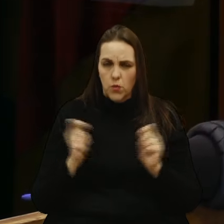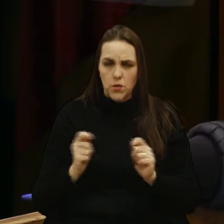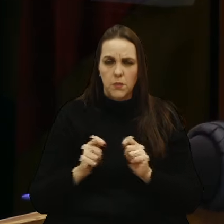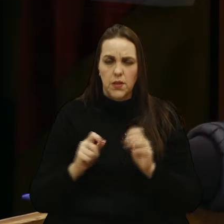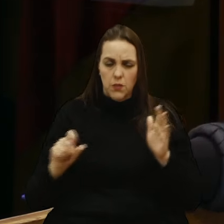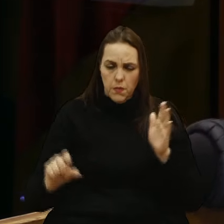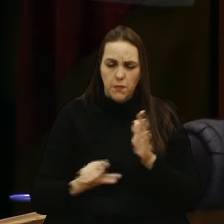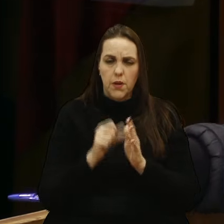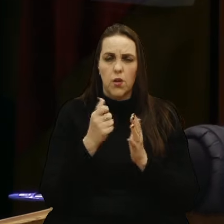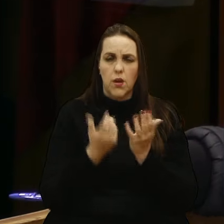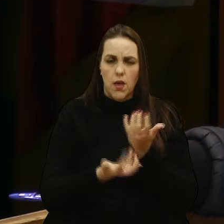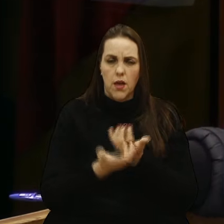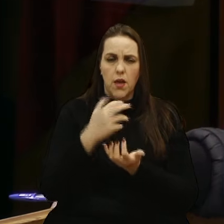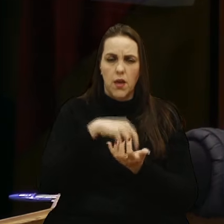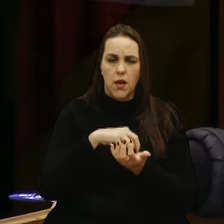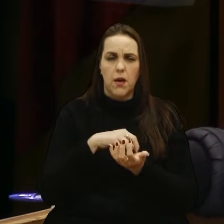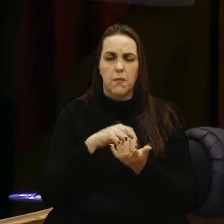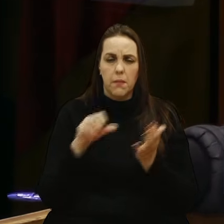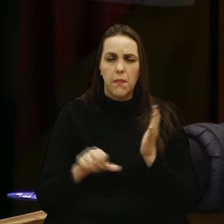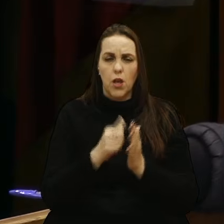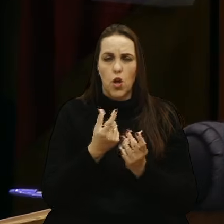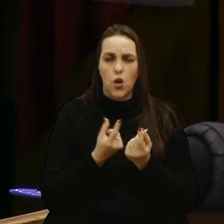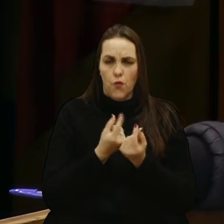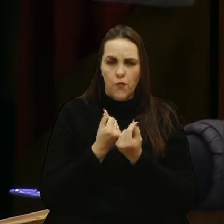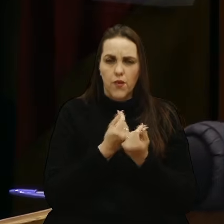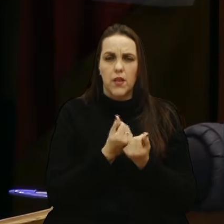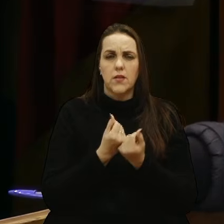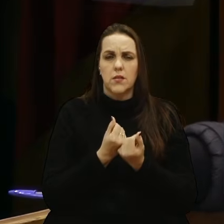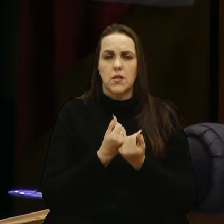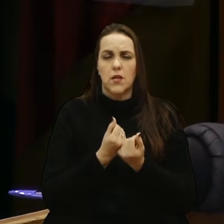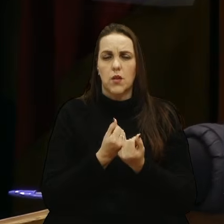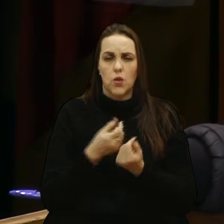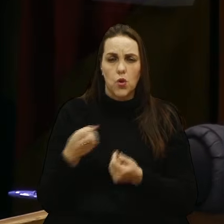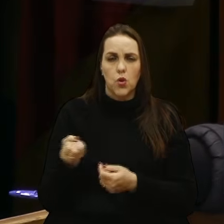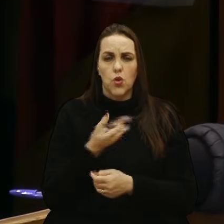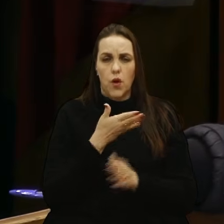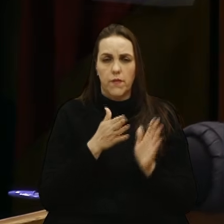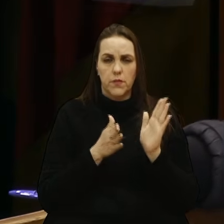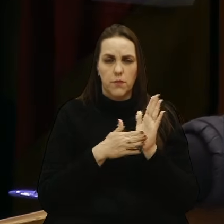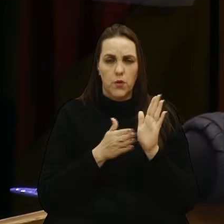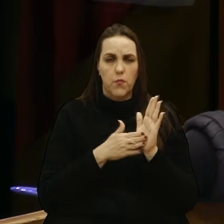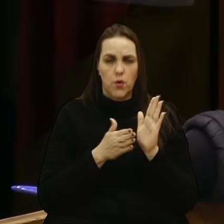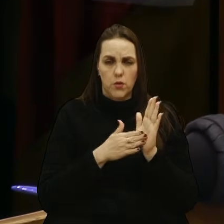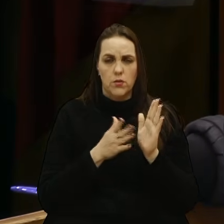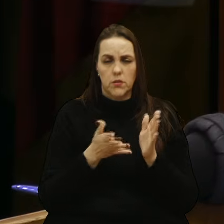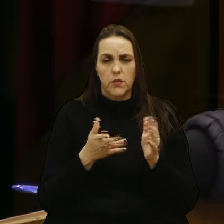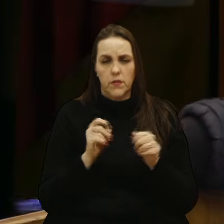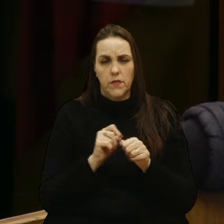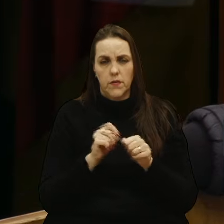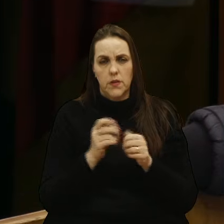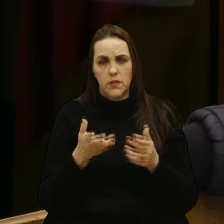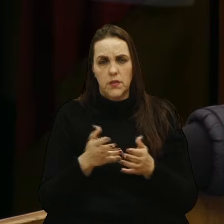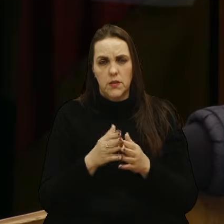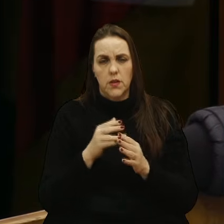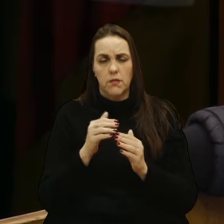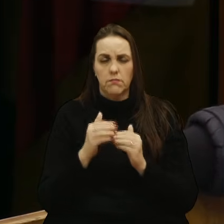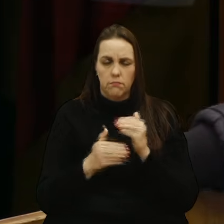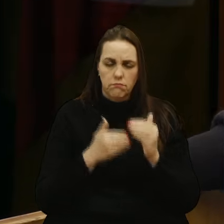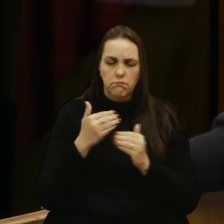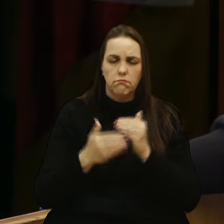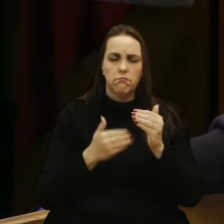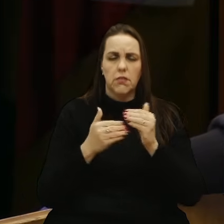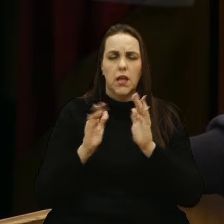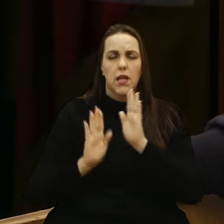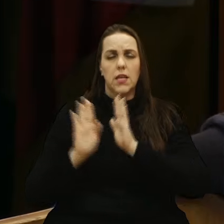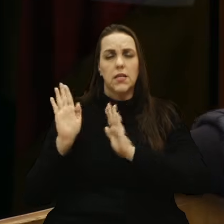que ela tenha saúde financeira, para que novas propostas sejam feitas através de processos licitatórios,